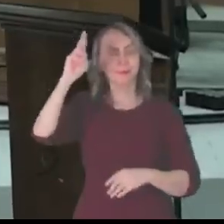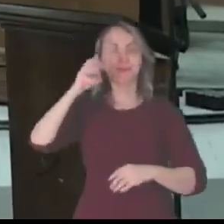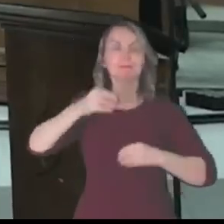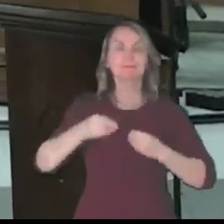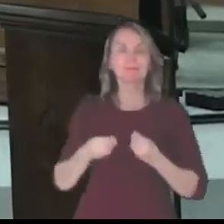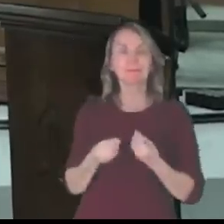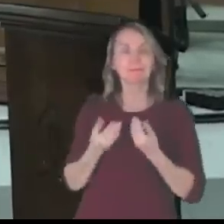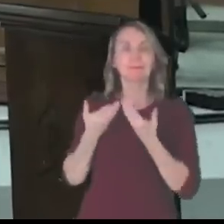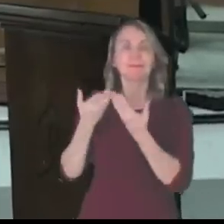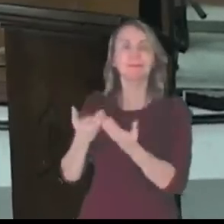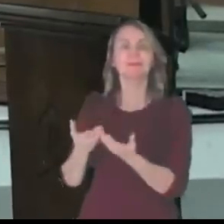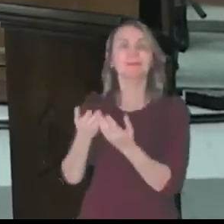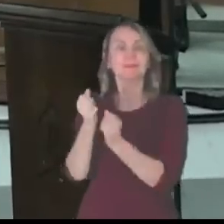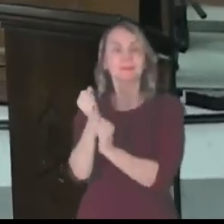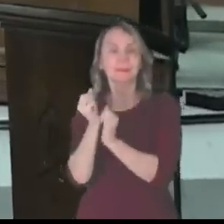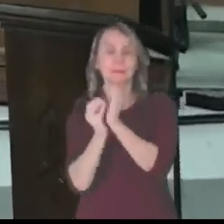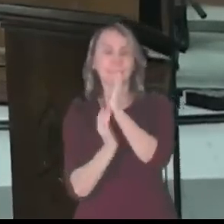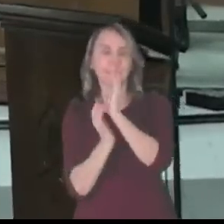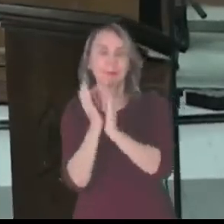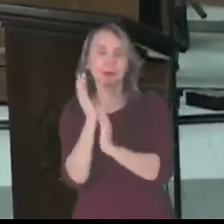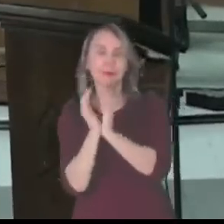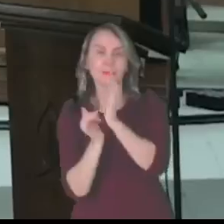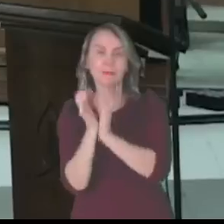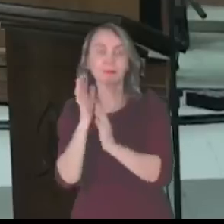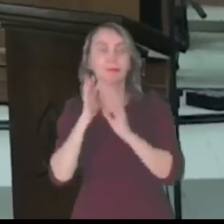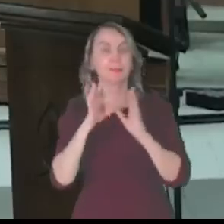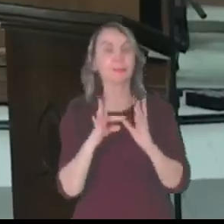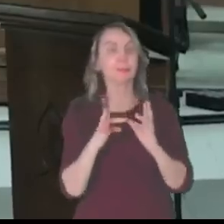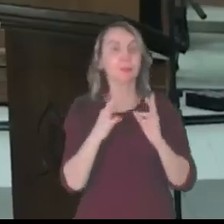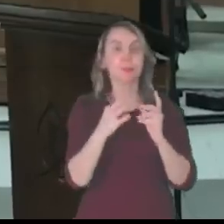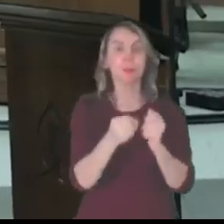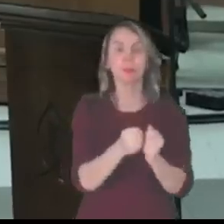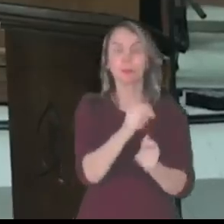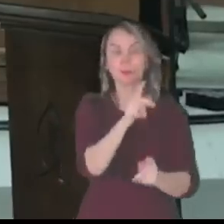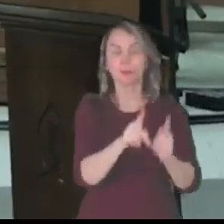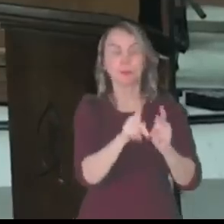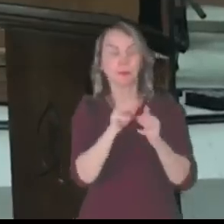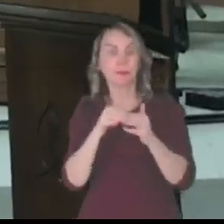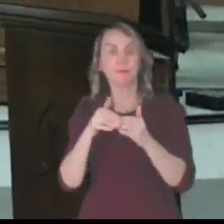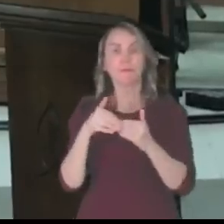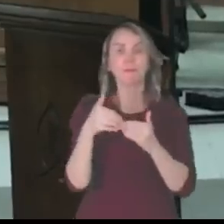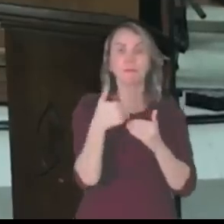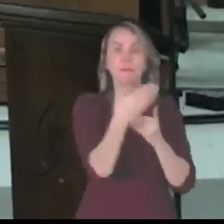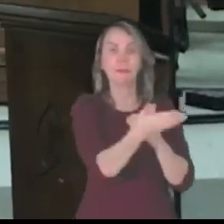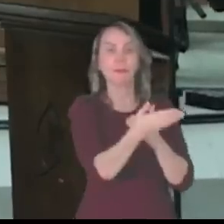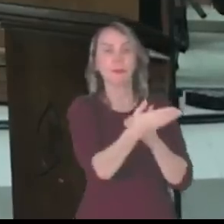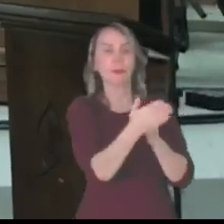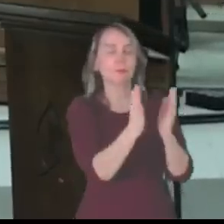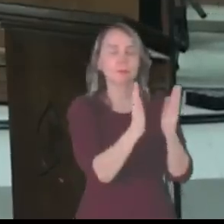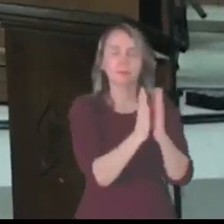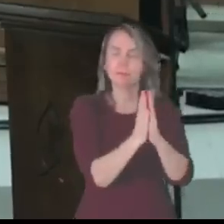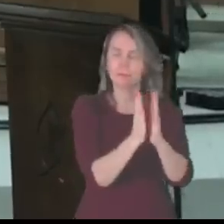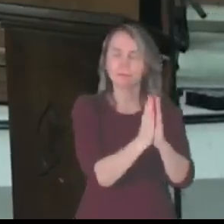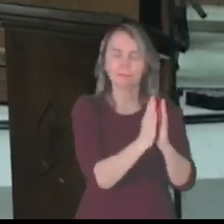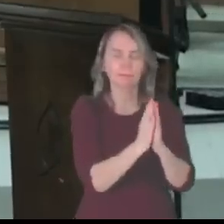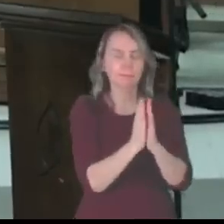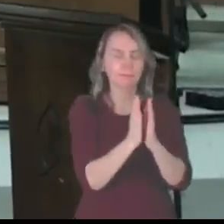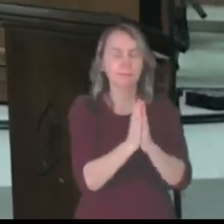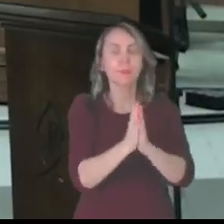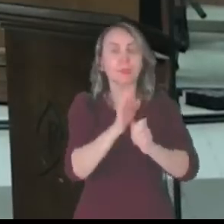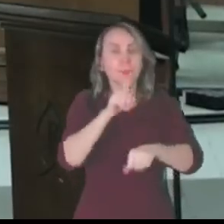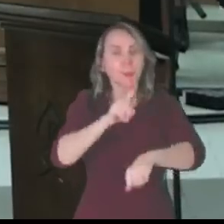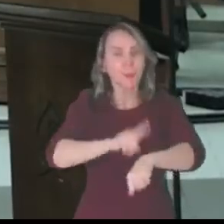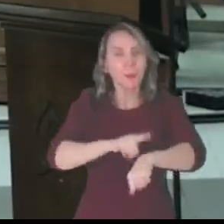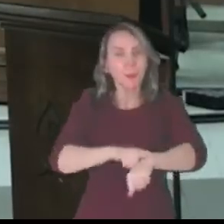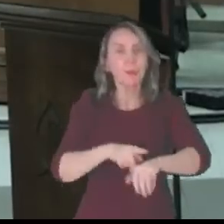e toda multidão do povo estava fora orando a hora do